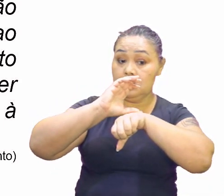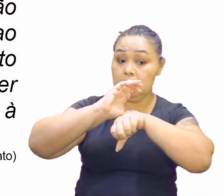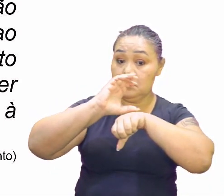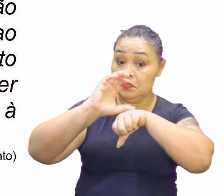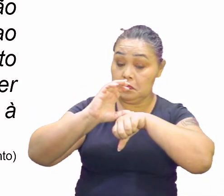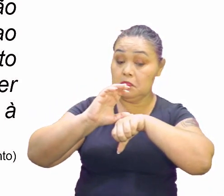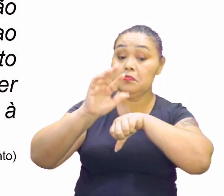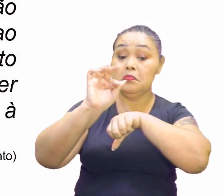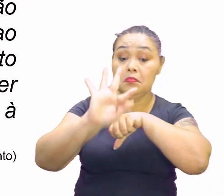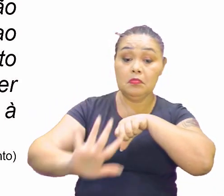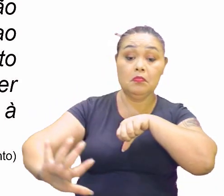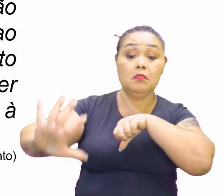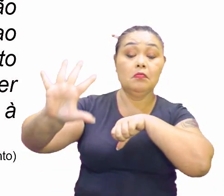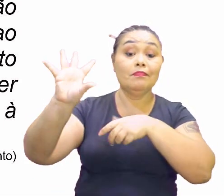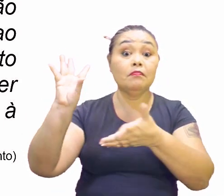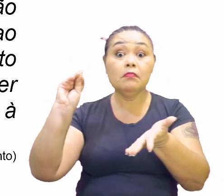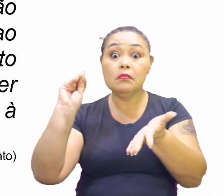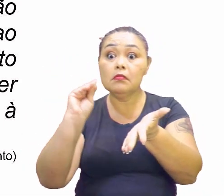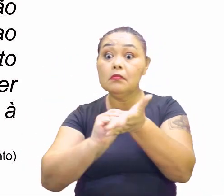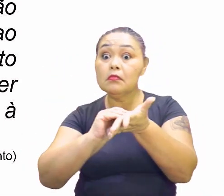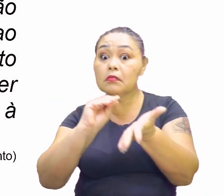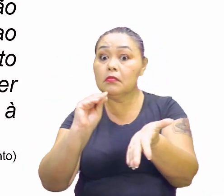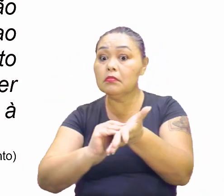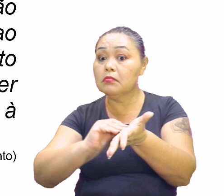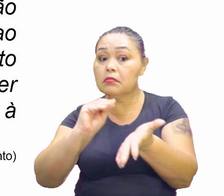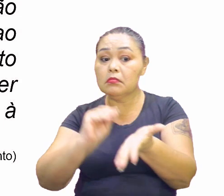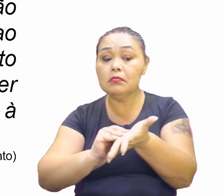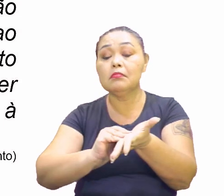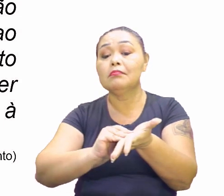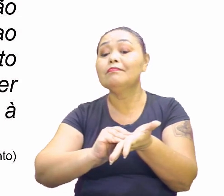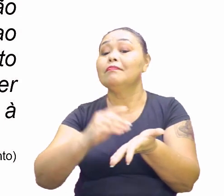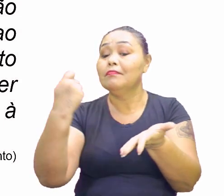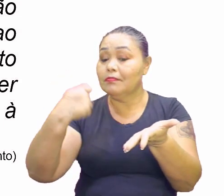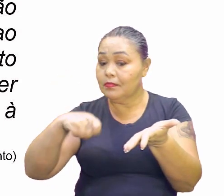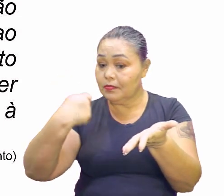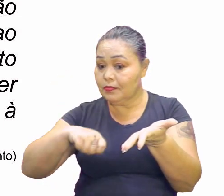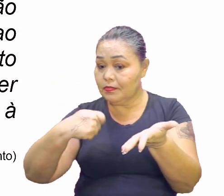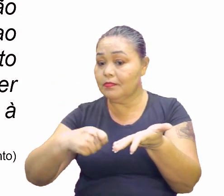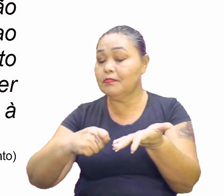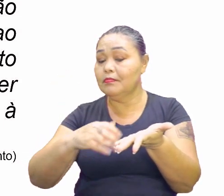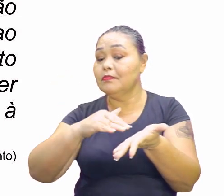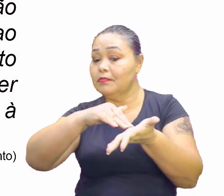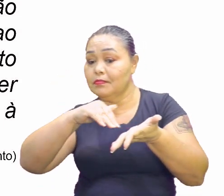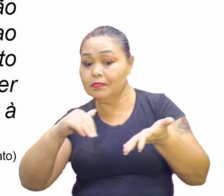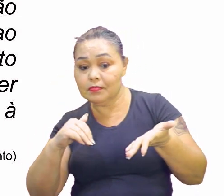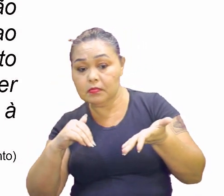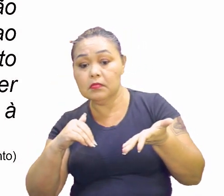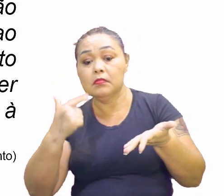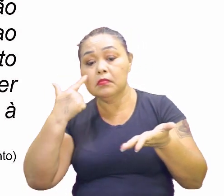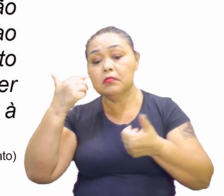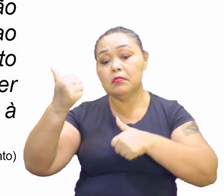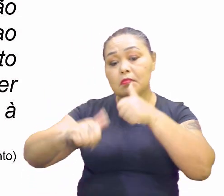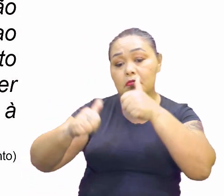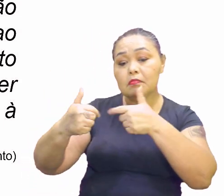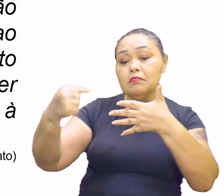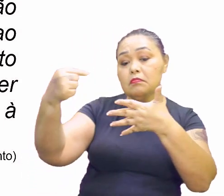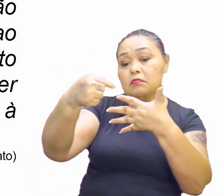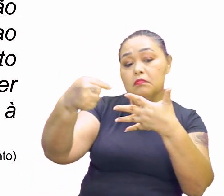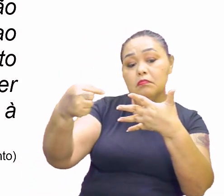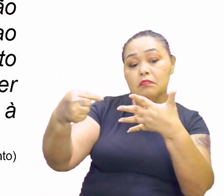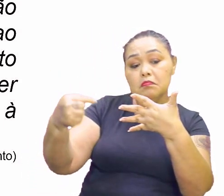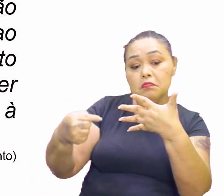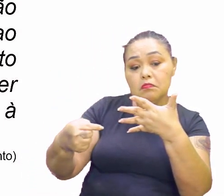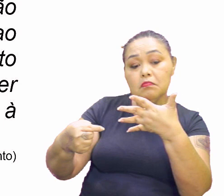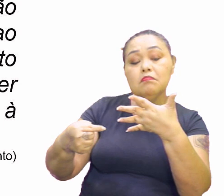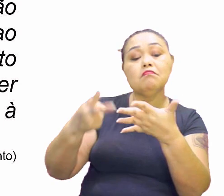da Constituição Federal, uma lacuna a ser sanada. Assim, cabe uma análise dos fatores que